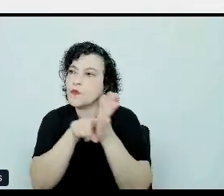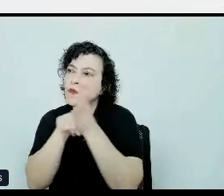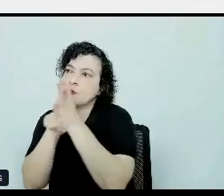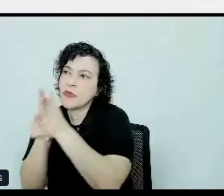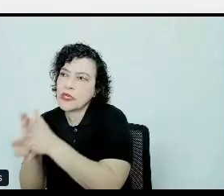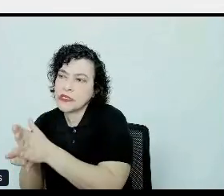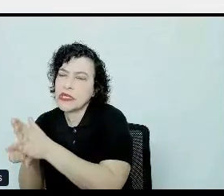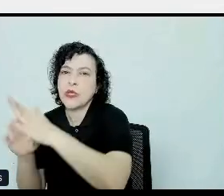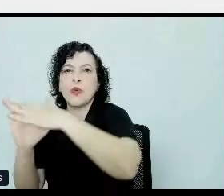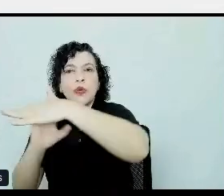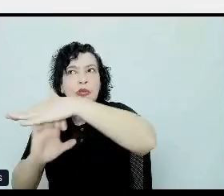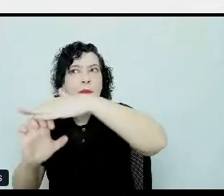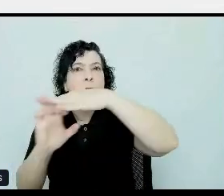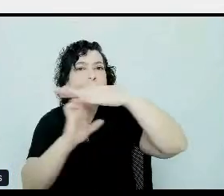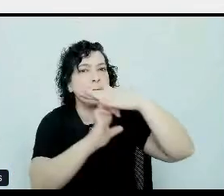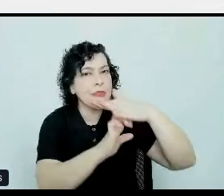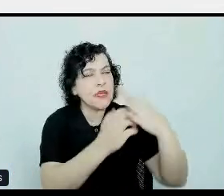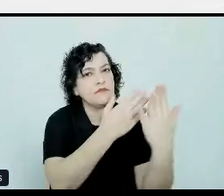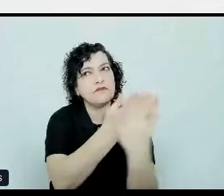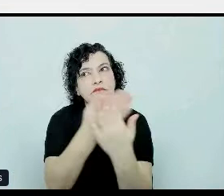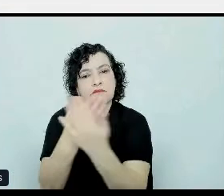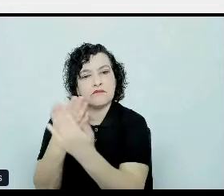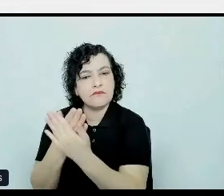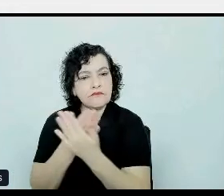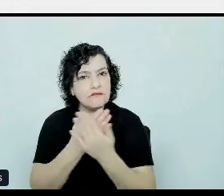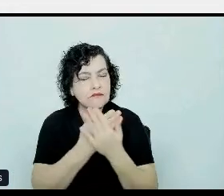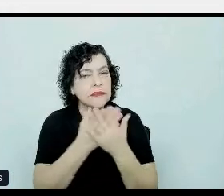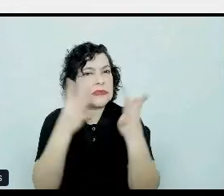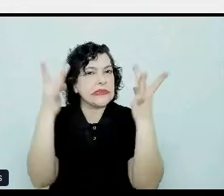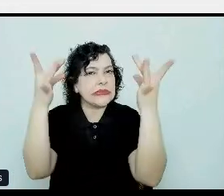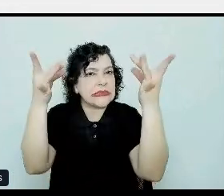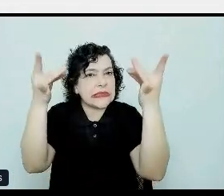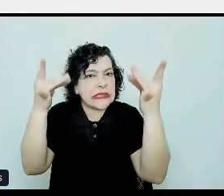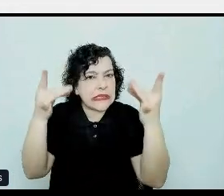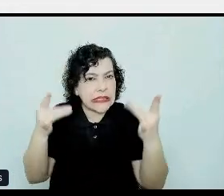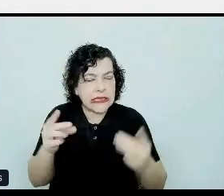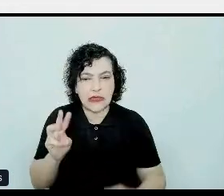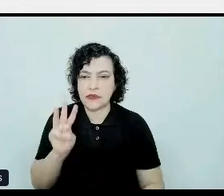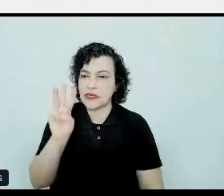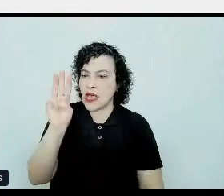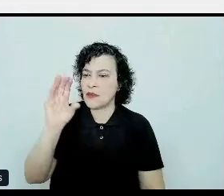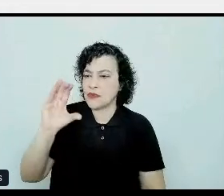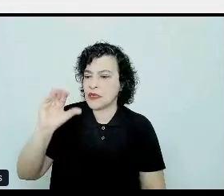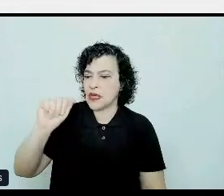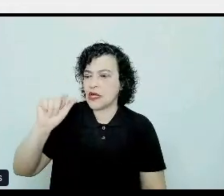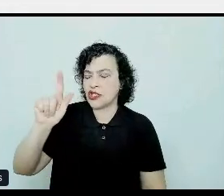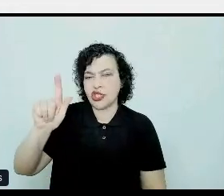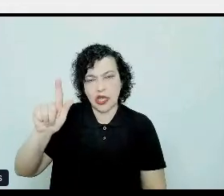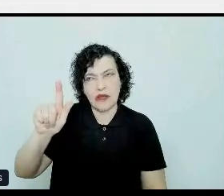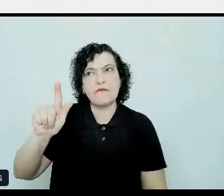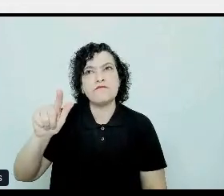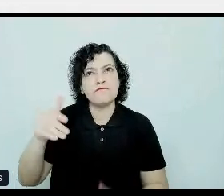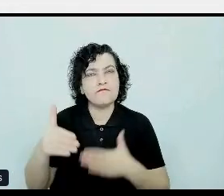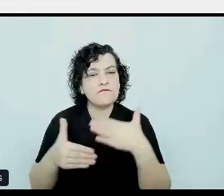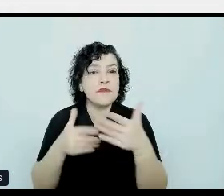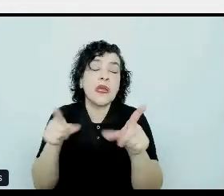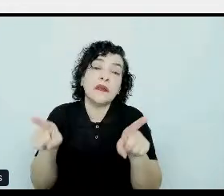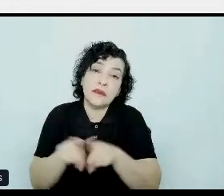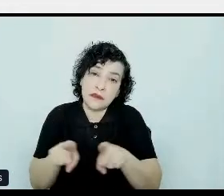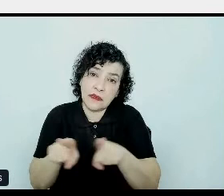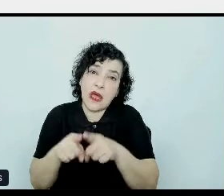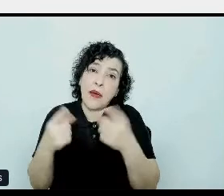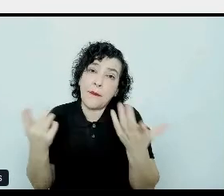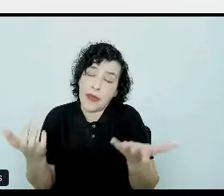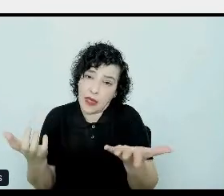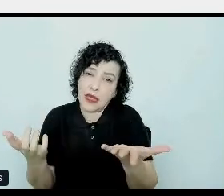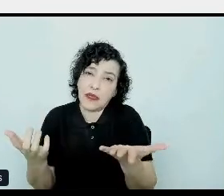né? E entrando um pouco mais em alguns detalhes, né? Do WCAG e dos órgãos regulatórios,